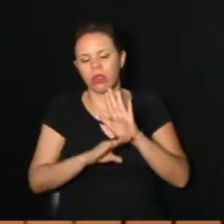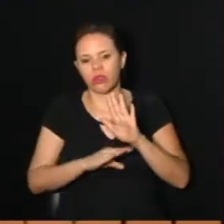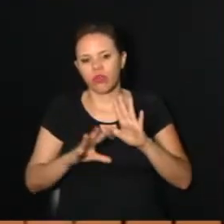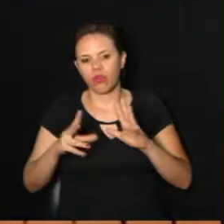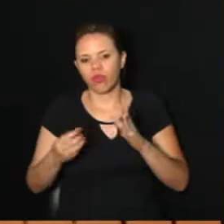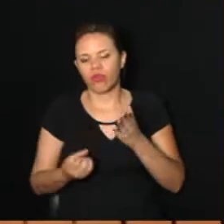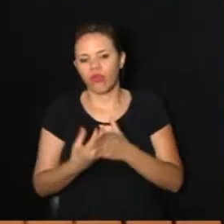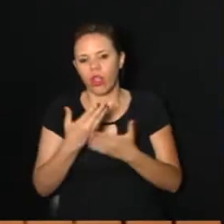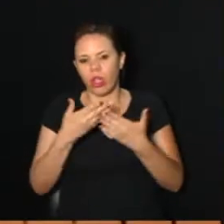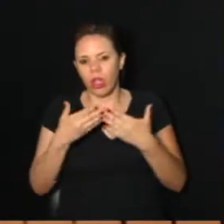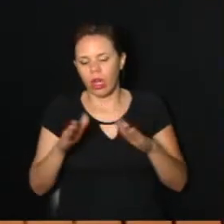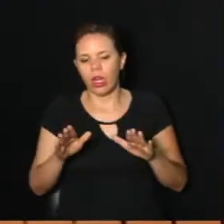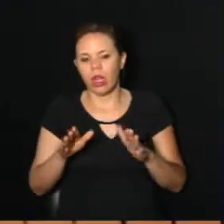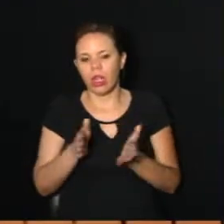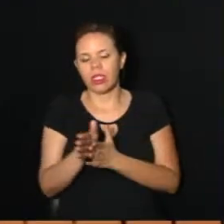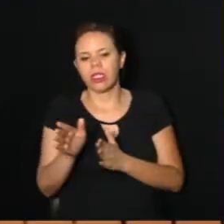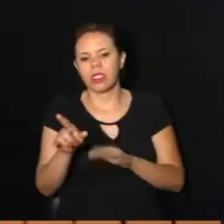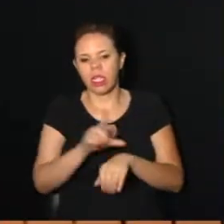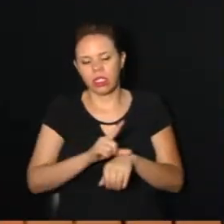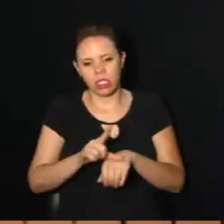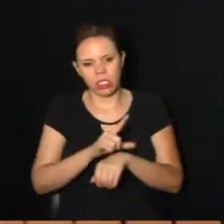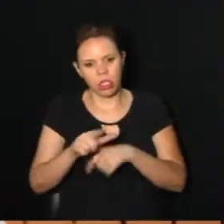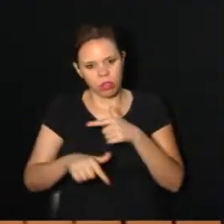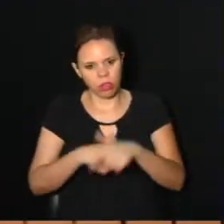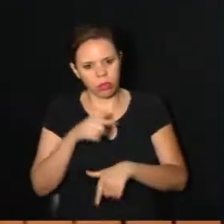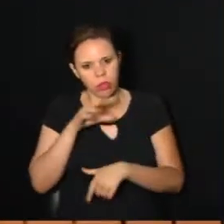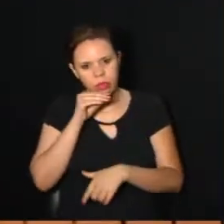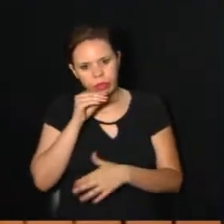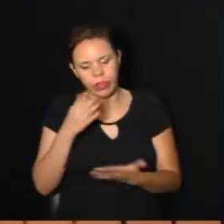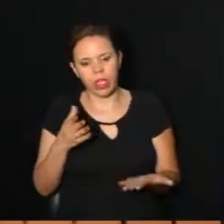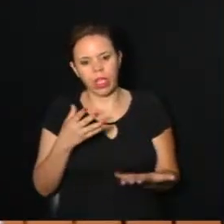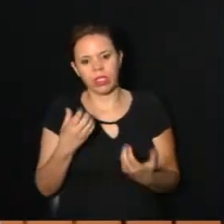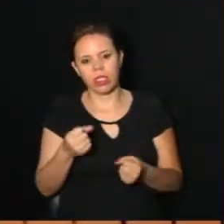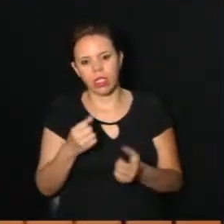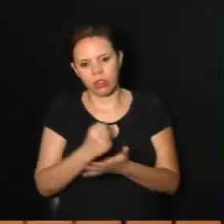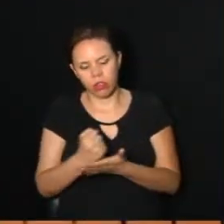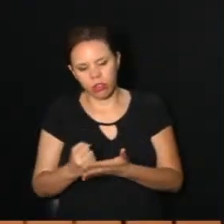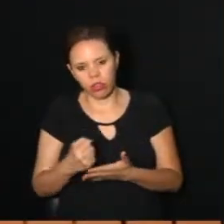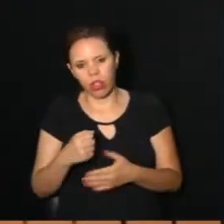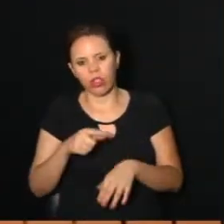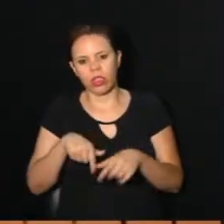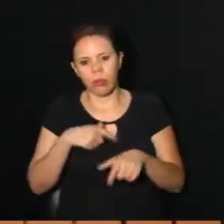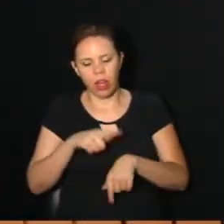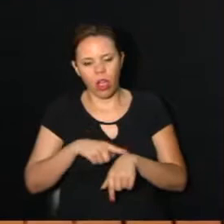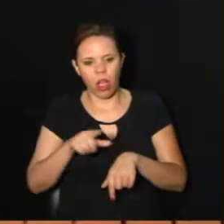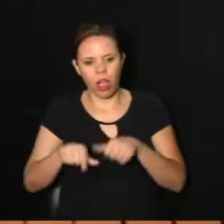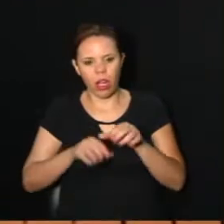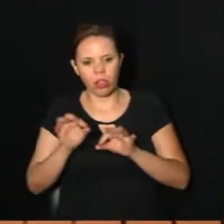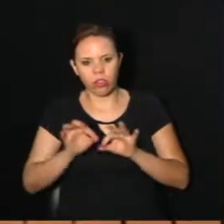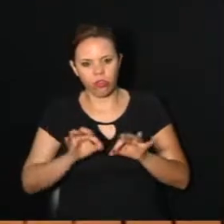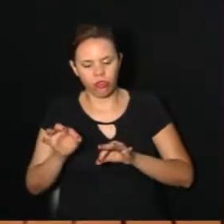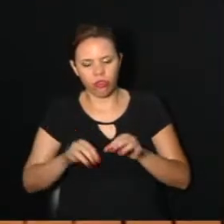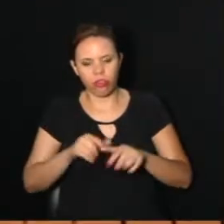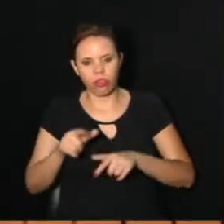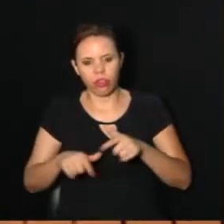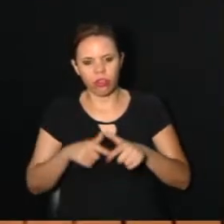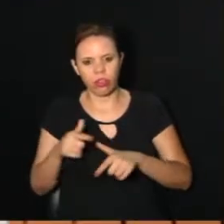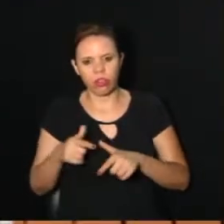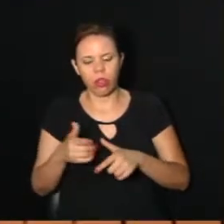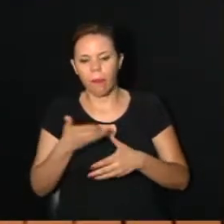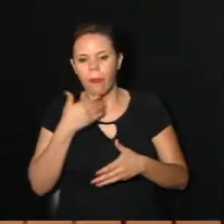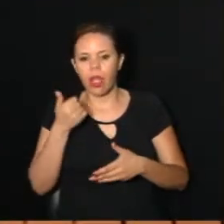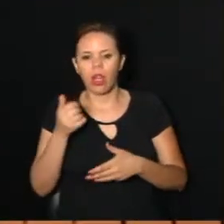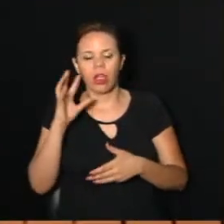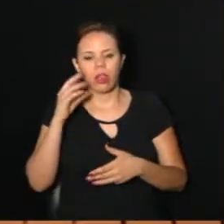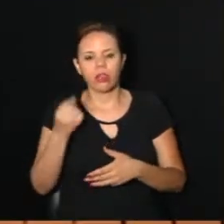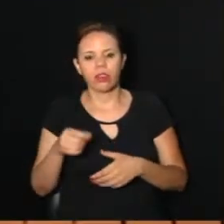a legislação também trabalhista, né? Divide funcionários, trabalhar fora de horário, que você pode ajustar com ele, como é melhor